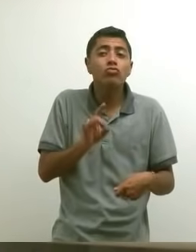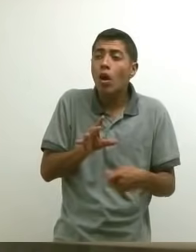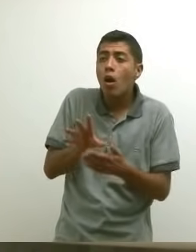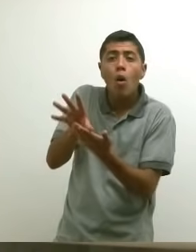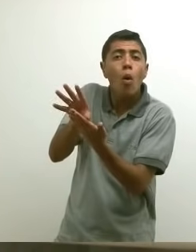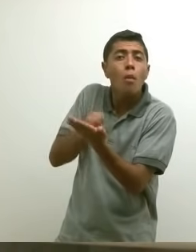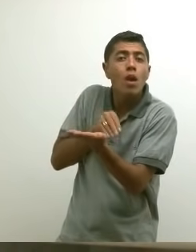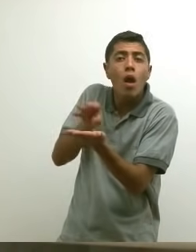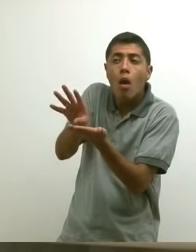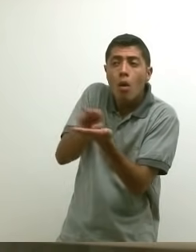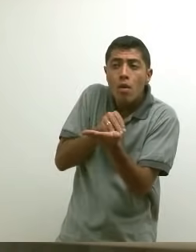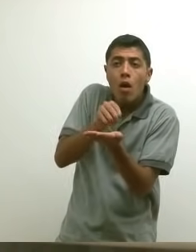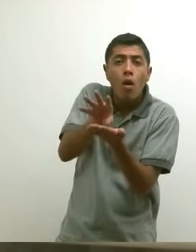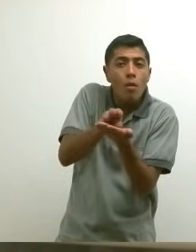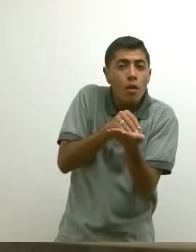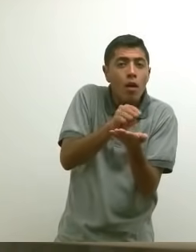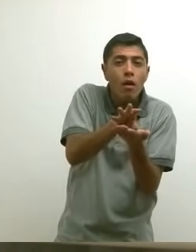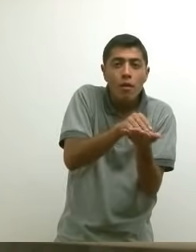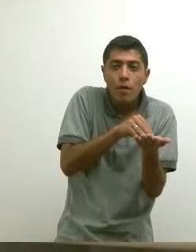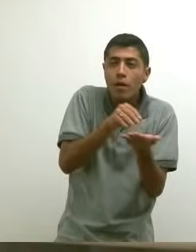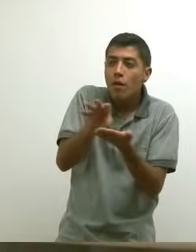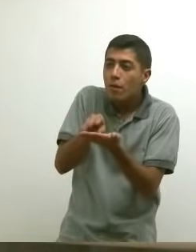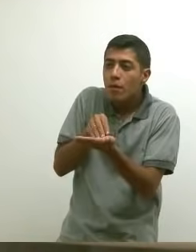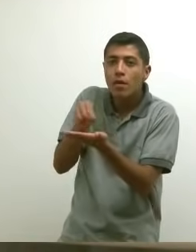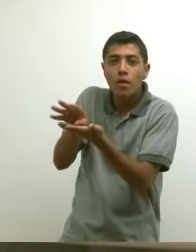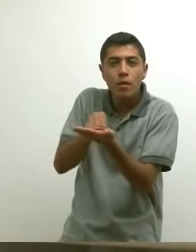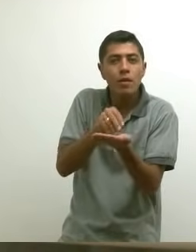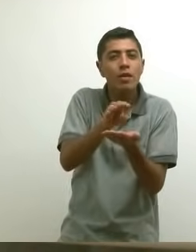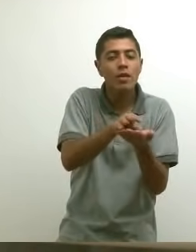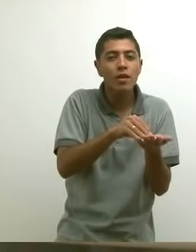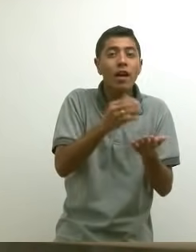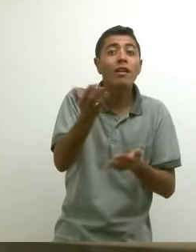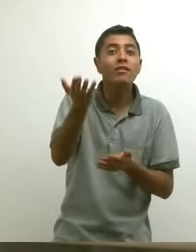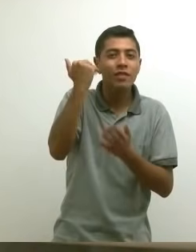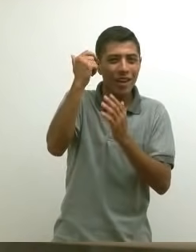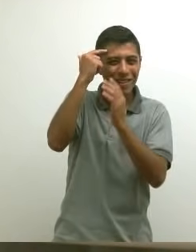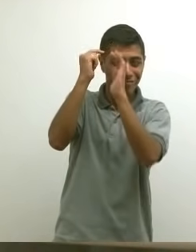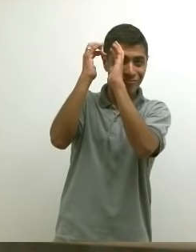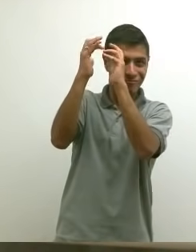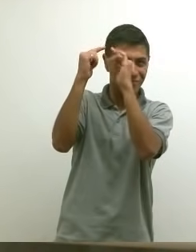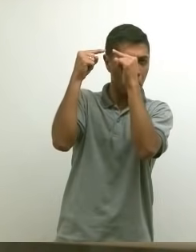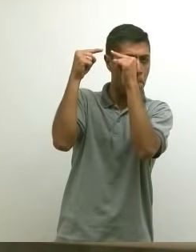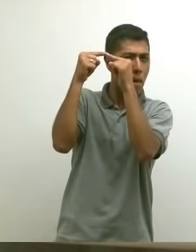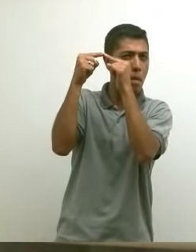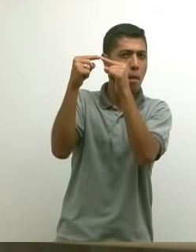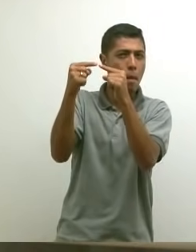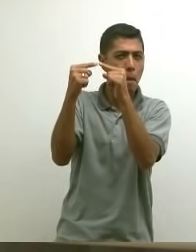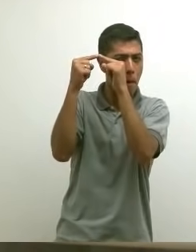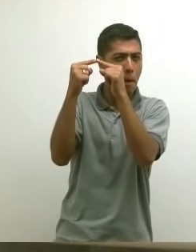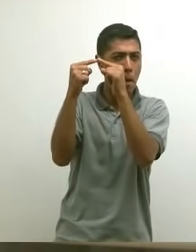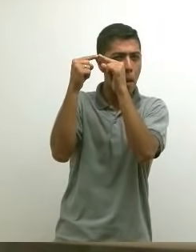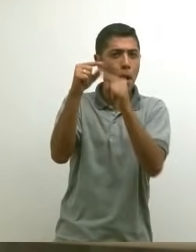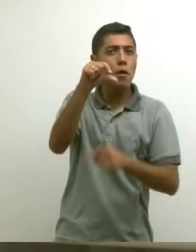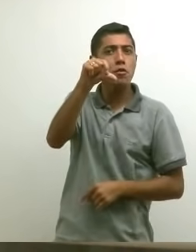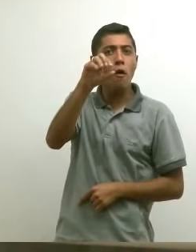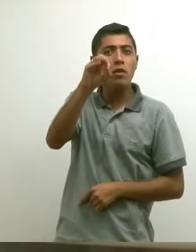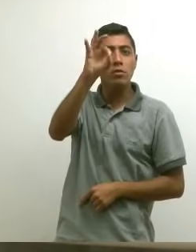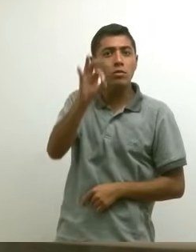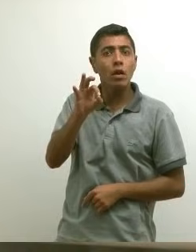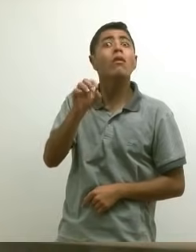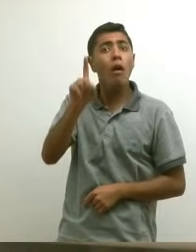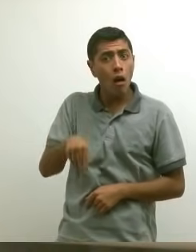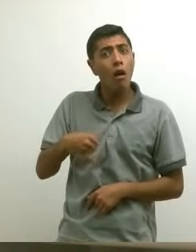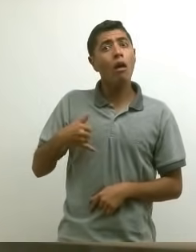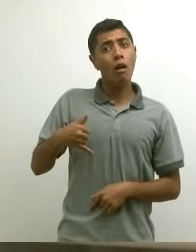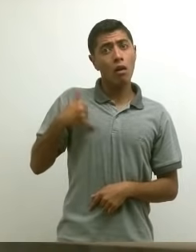em podemos dizer que 90% das sinapses cerebrais vão acontecer nos primeiros três anos de vida a gente olha o